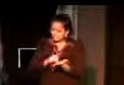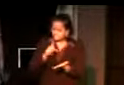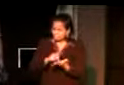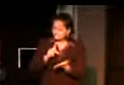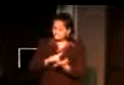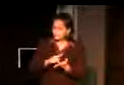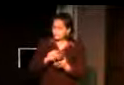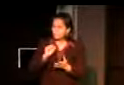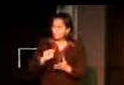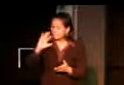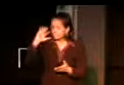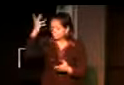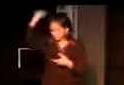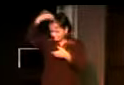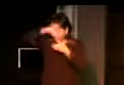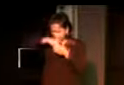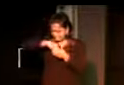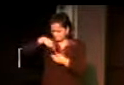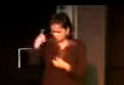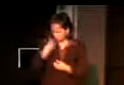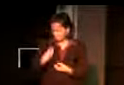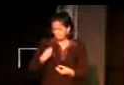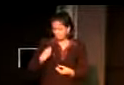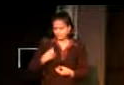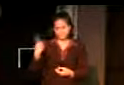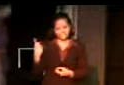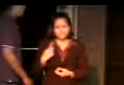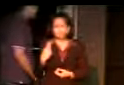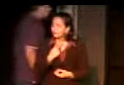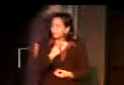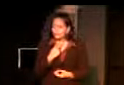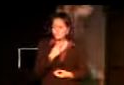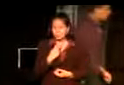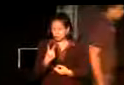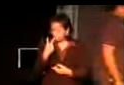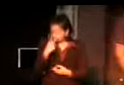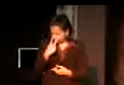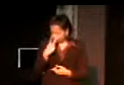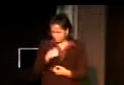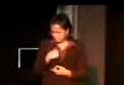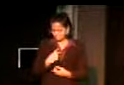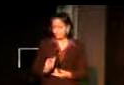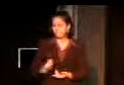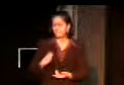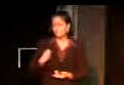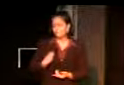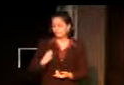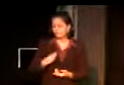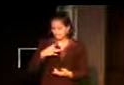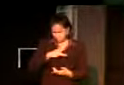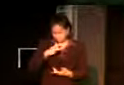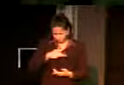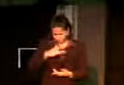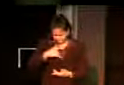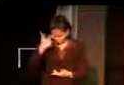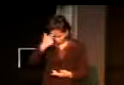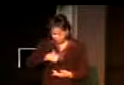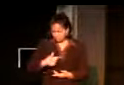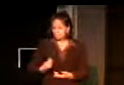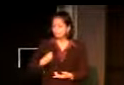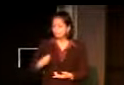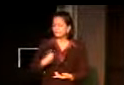verdade do que acontece dentro de nós nós não vamos conseguir nos olhar nos olhos e ver a nossa miserabilidade